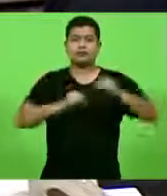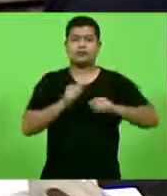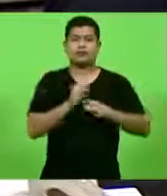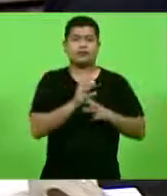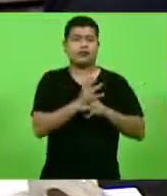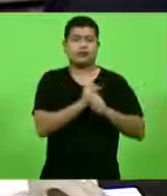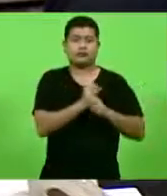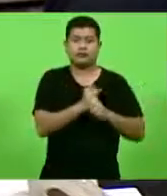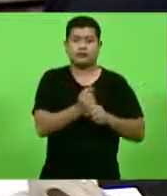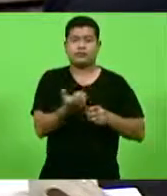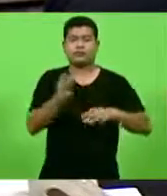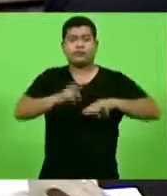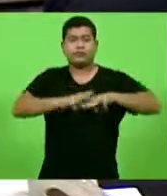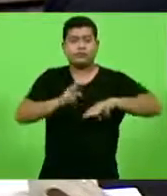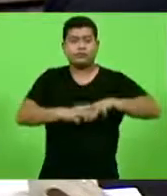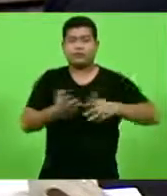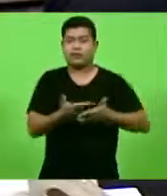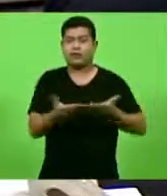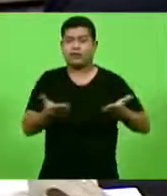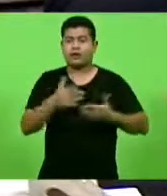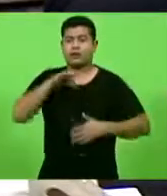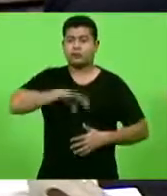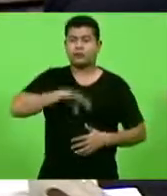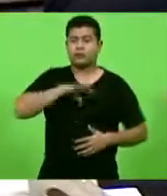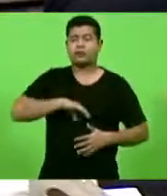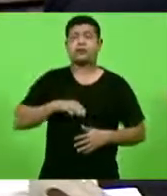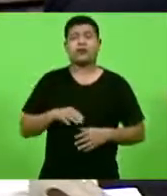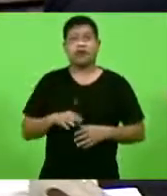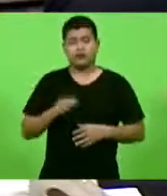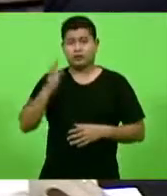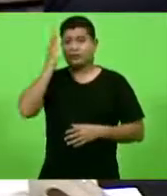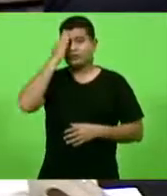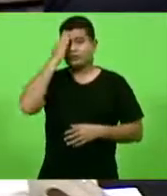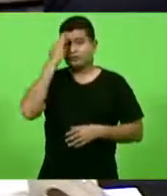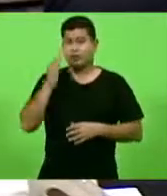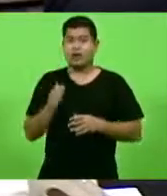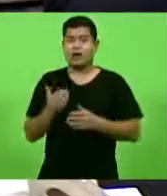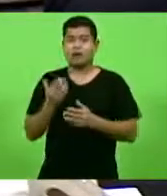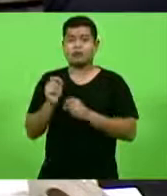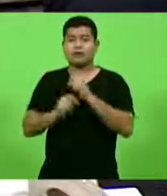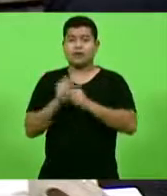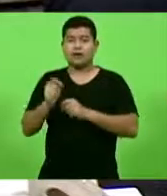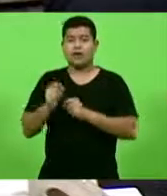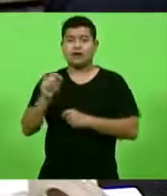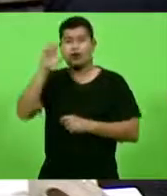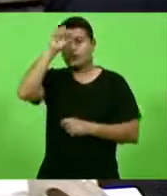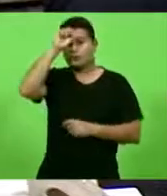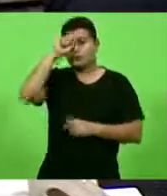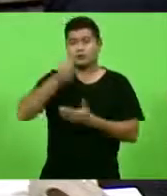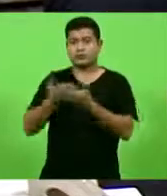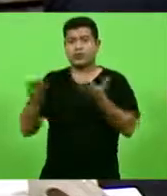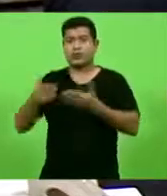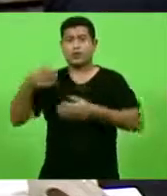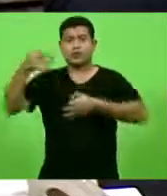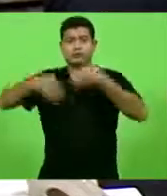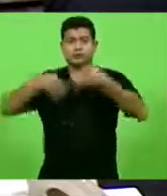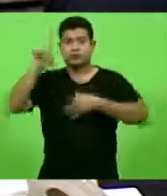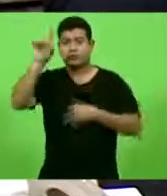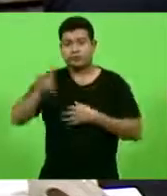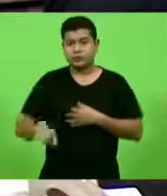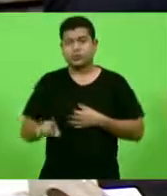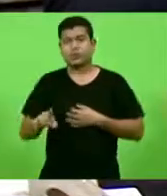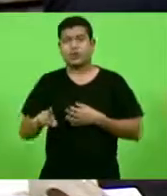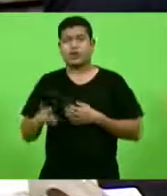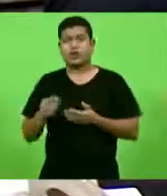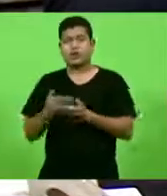melhor português, saberão também analisar um texto jurídico, analisar os seus direitos, analisar essas noções básicas